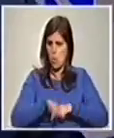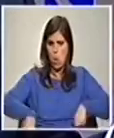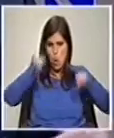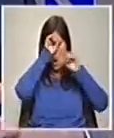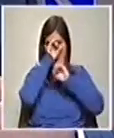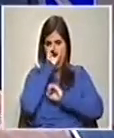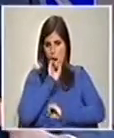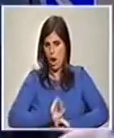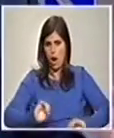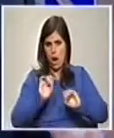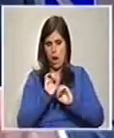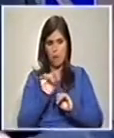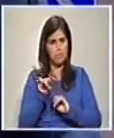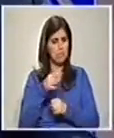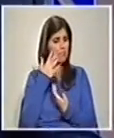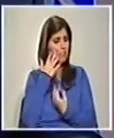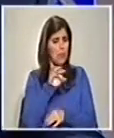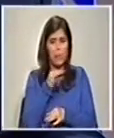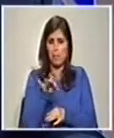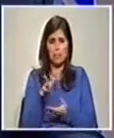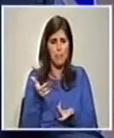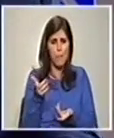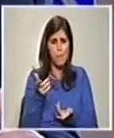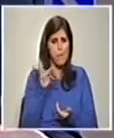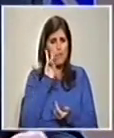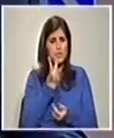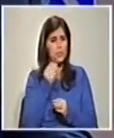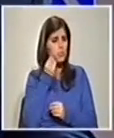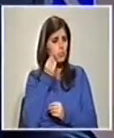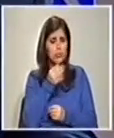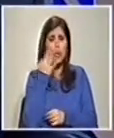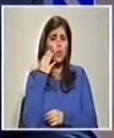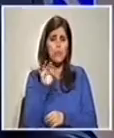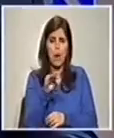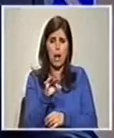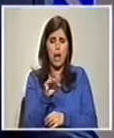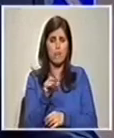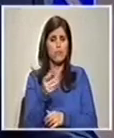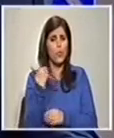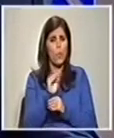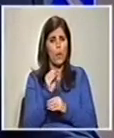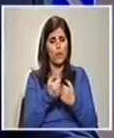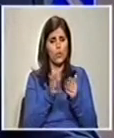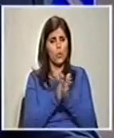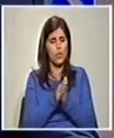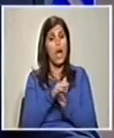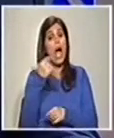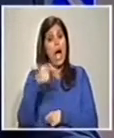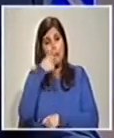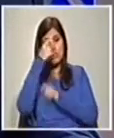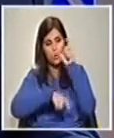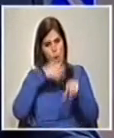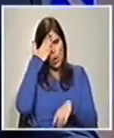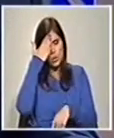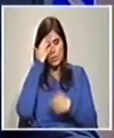não é perfeitamente assumido na organização toda e há várias pessoas que têm uma grande consciência em relação a este tipo de problemas